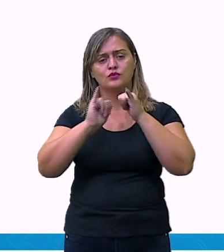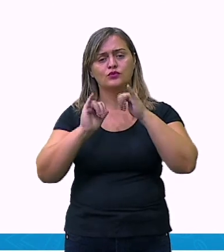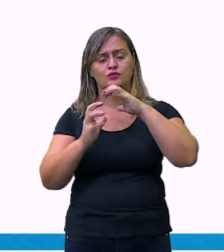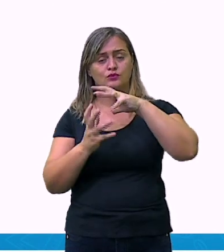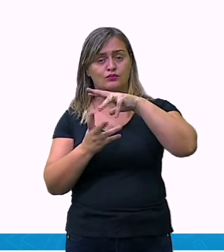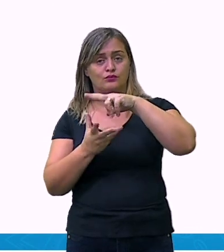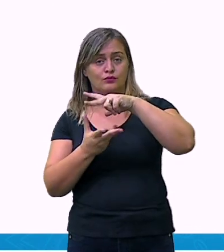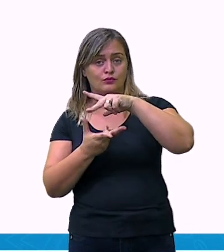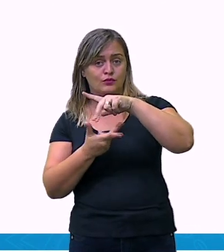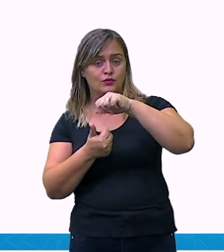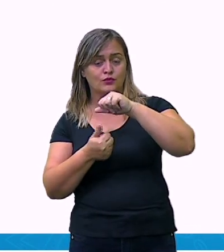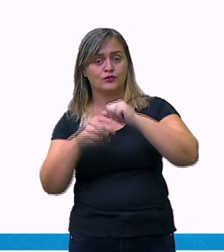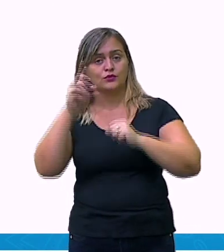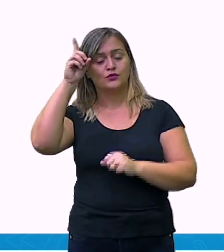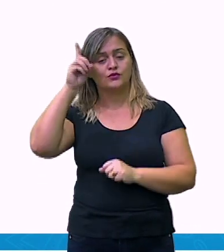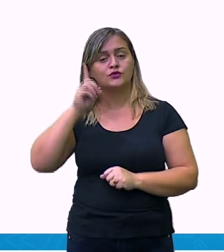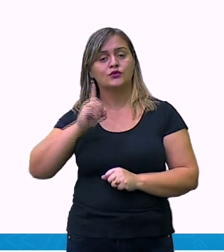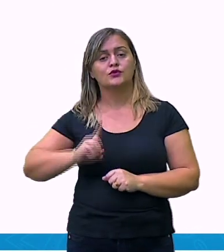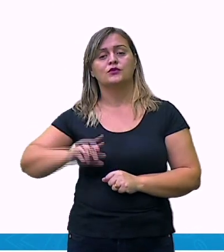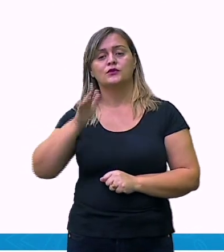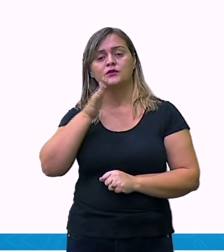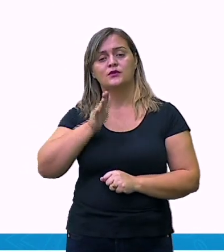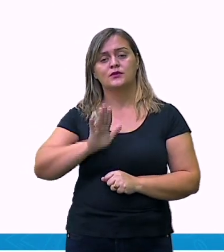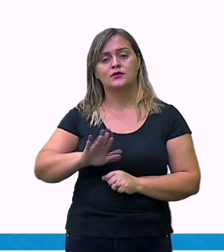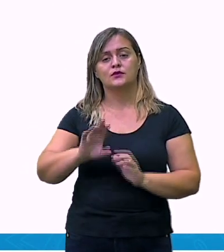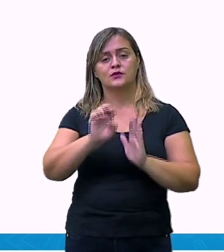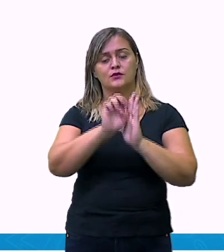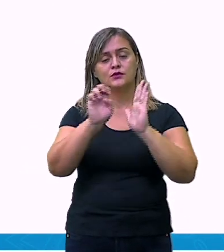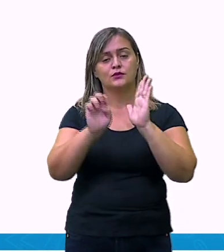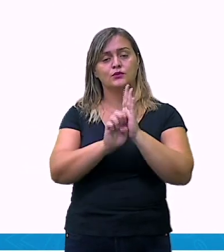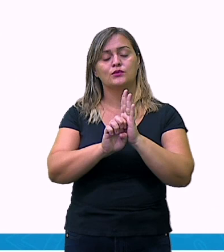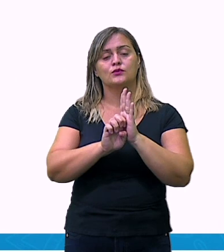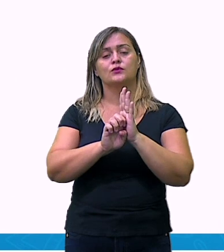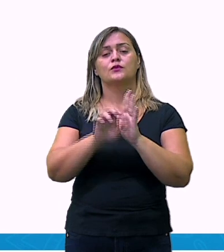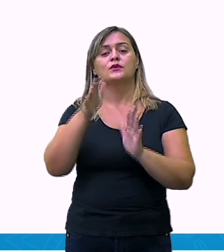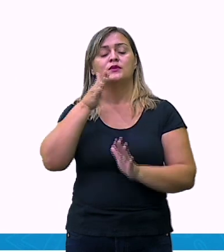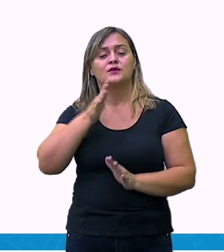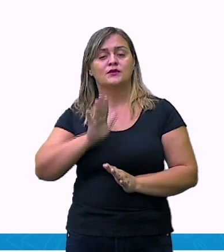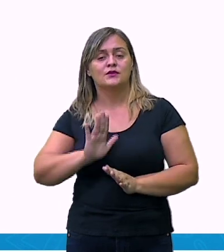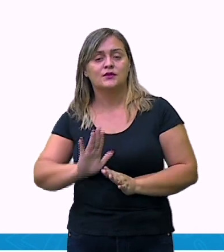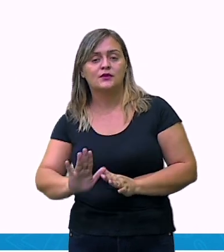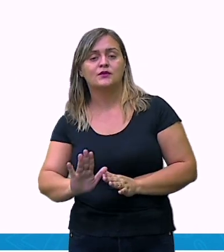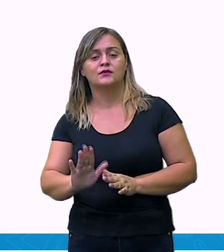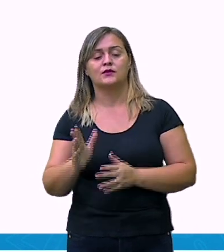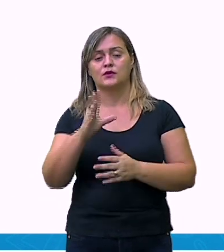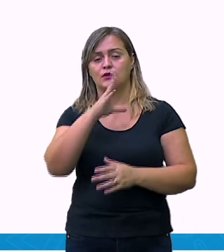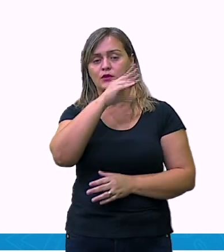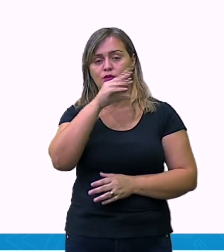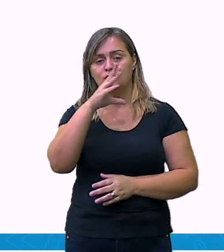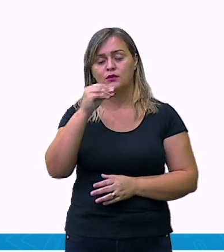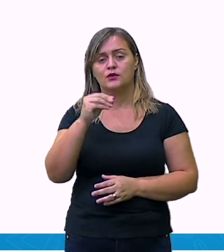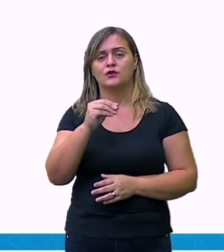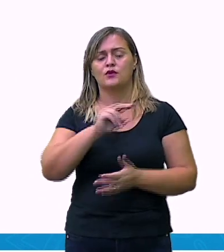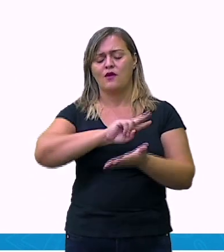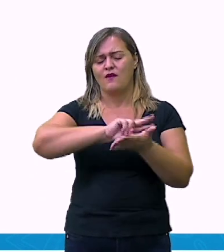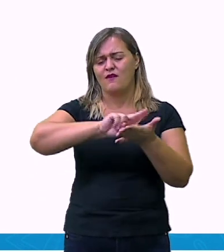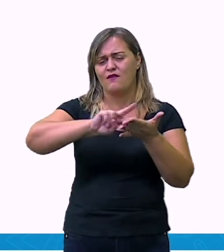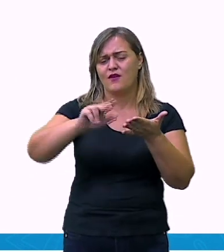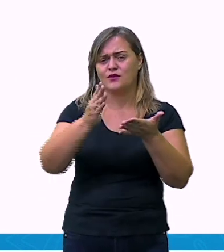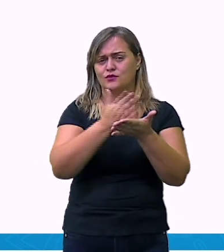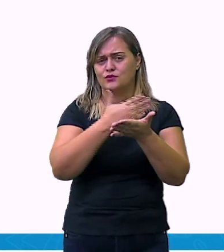da Criança, no Estatuto da Criança e do Adolescente e em diversos livros, poemas e